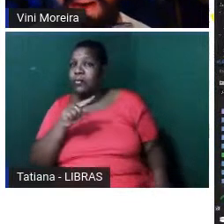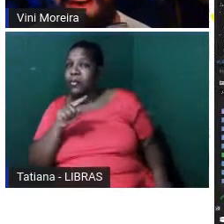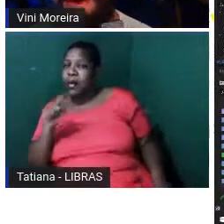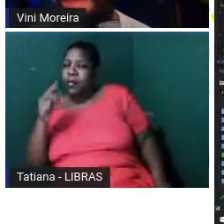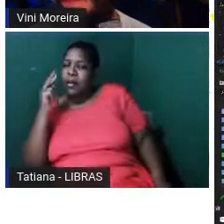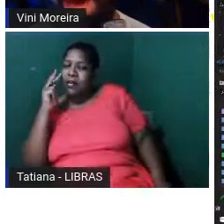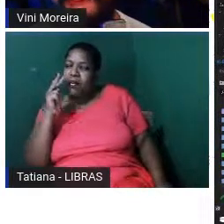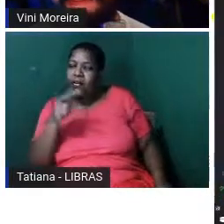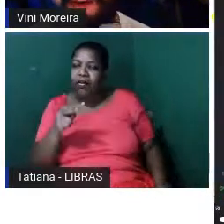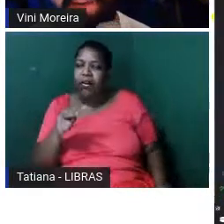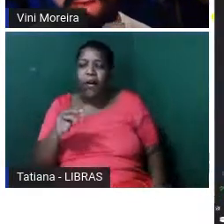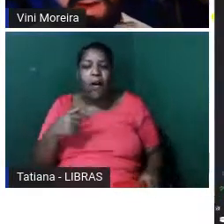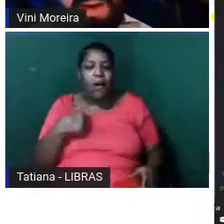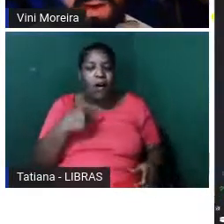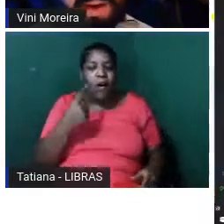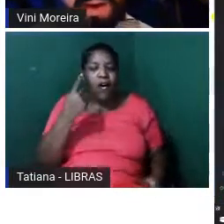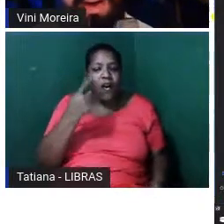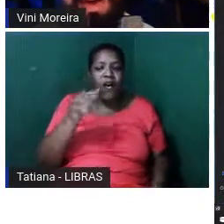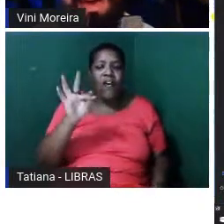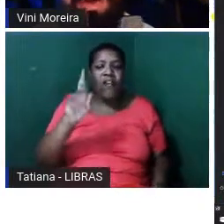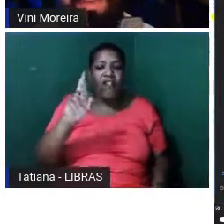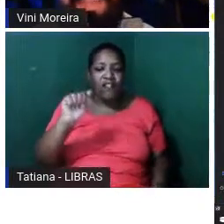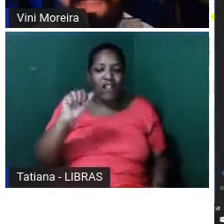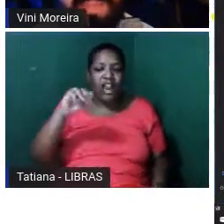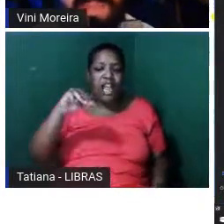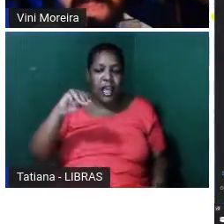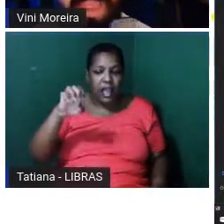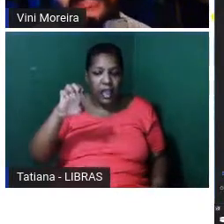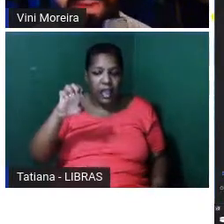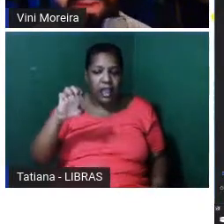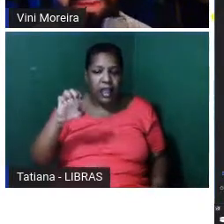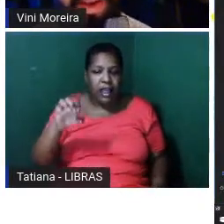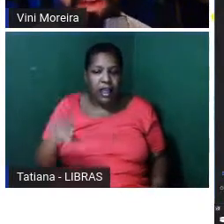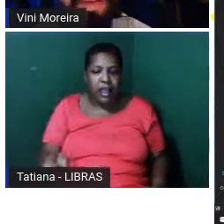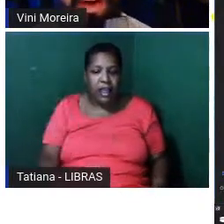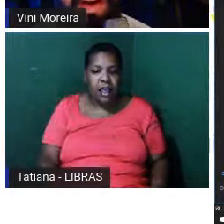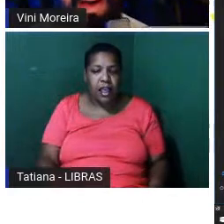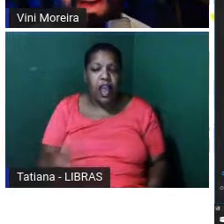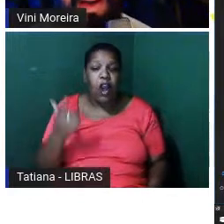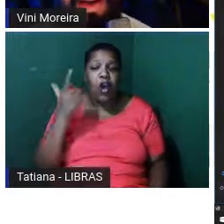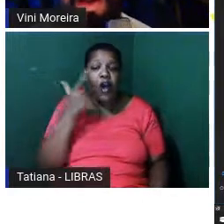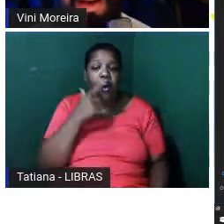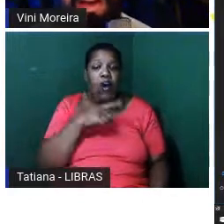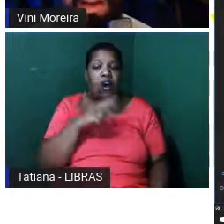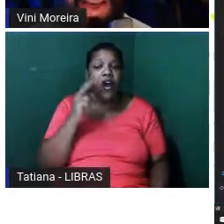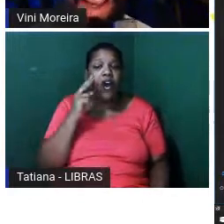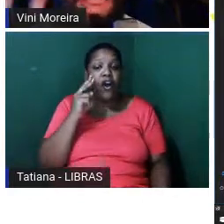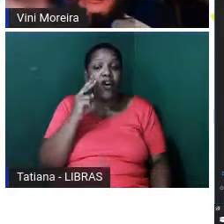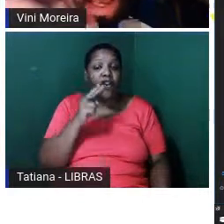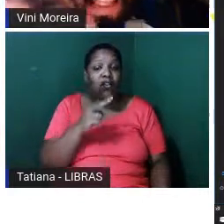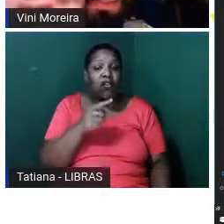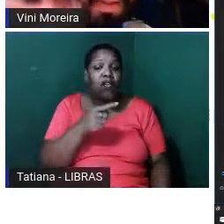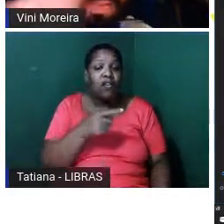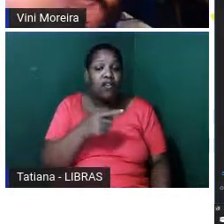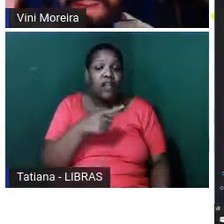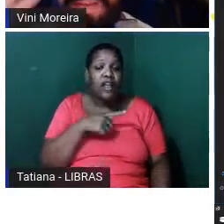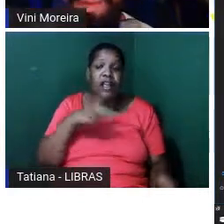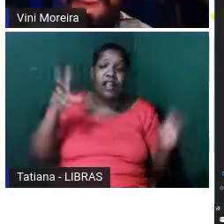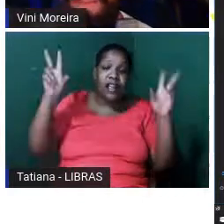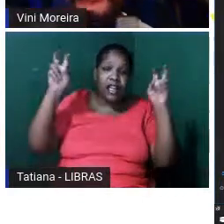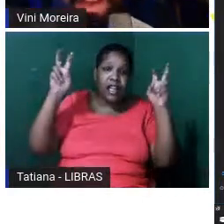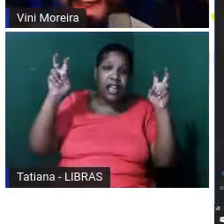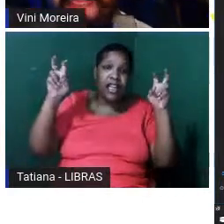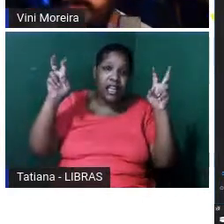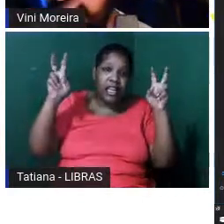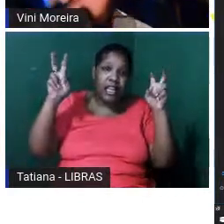parar para ver frame a Frame a gente consegue ver e em palhaço faz